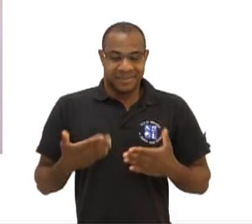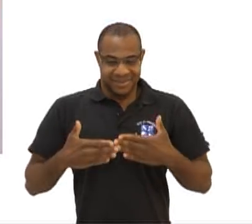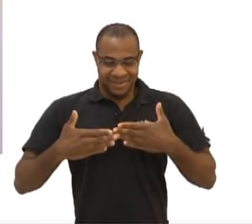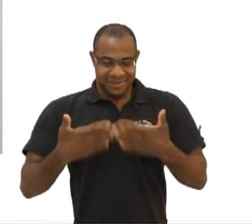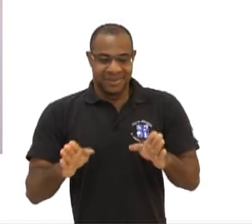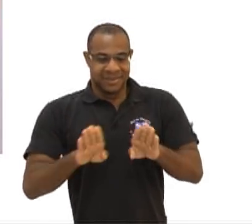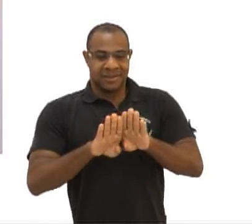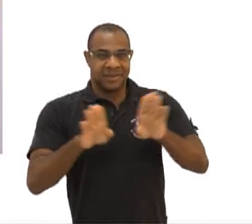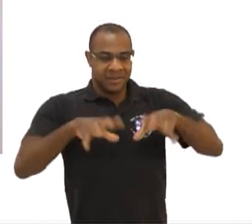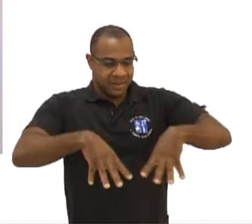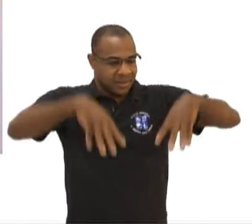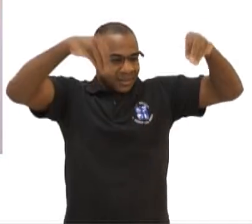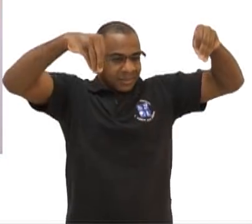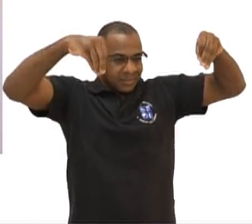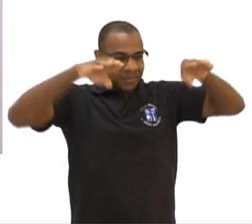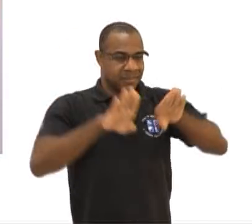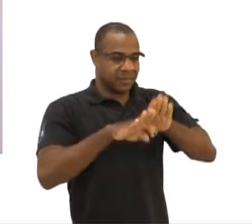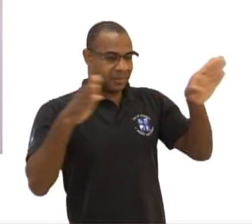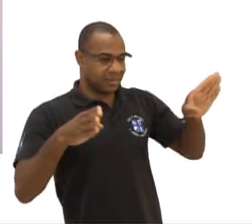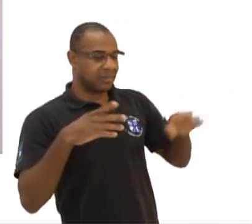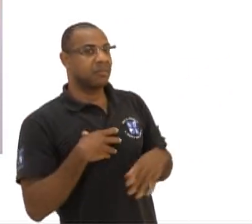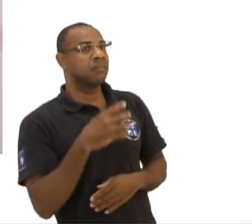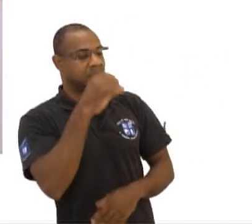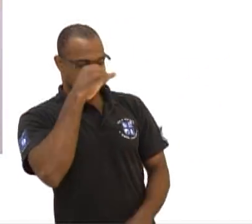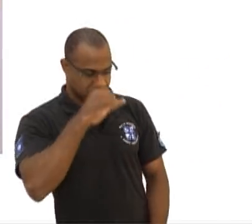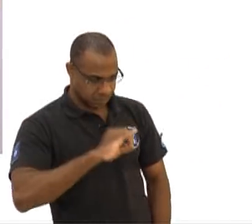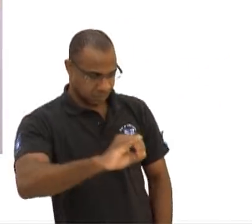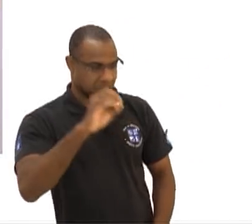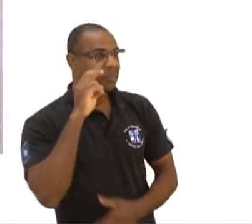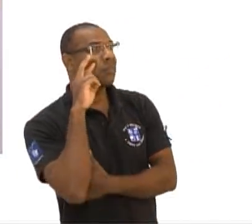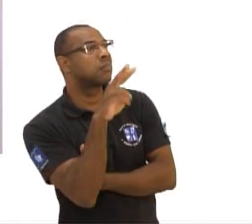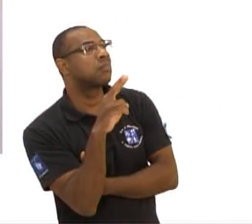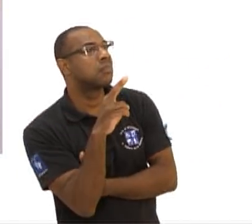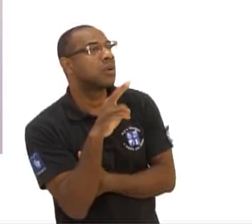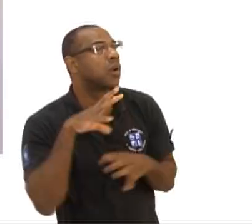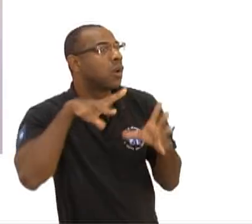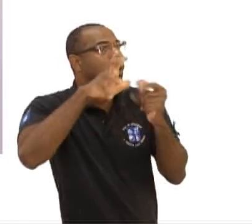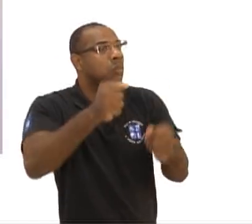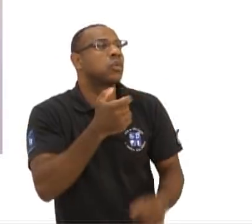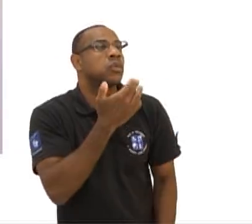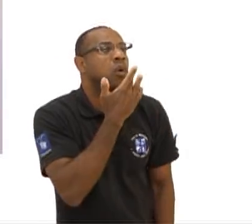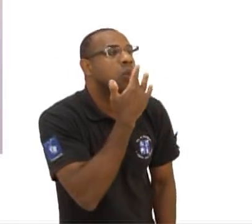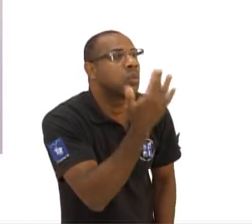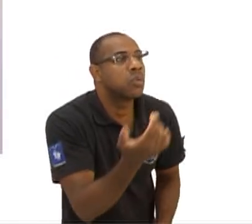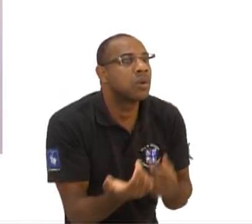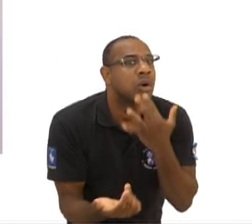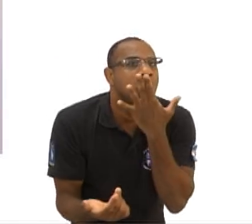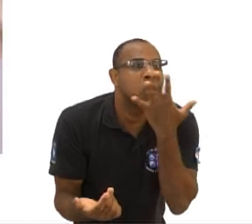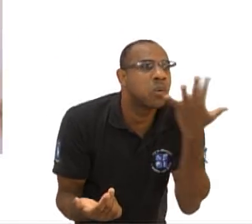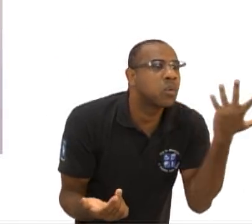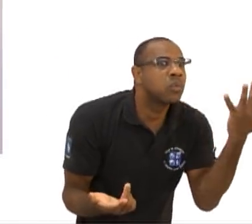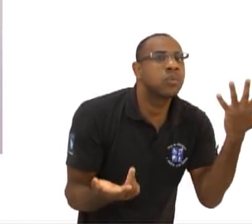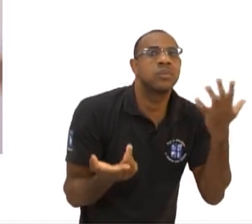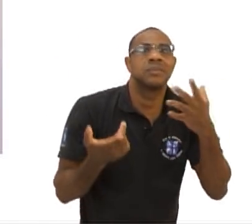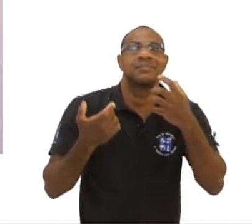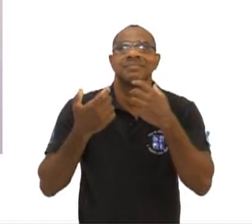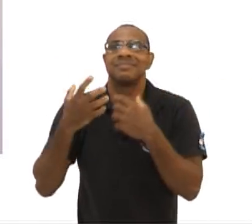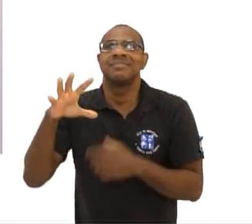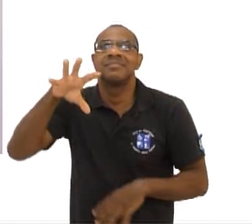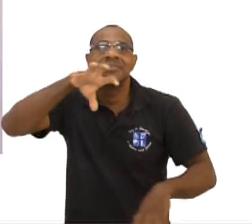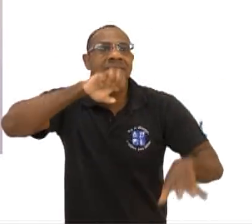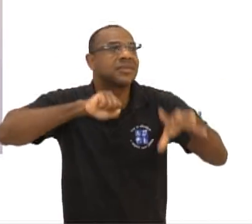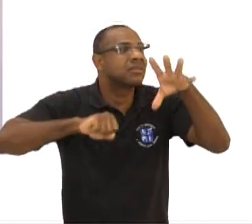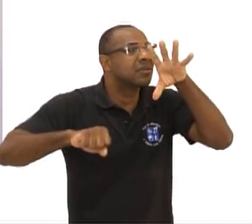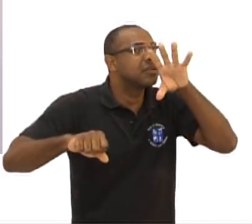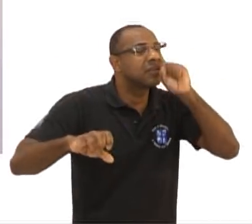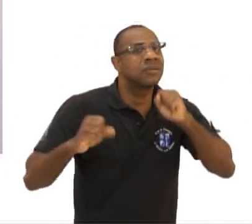portas do palácio, em cima de um grande elefante, ele olhou e o mundo era colorido, cheiroso, cheio de gente bonita que jogava flores e